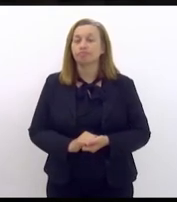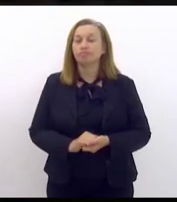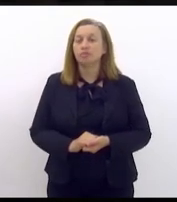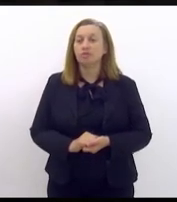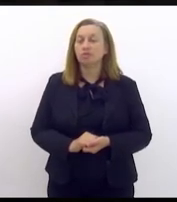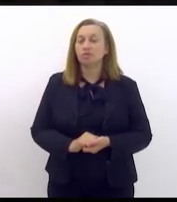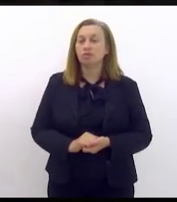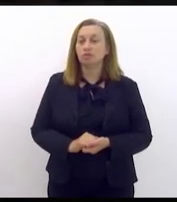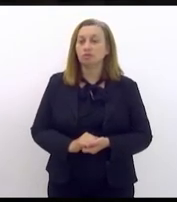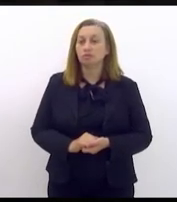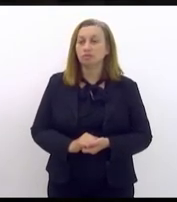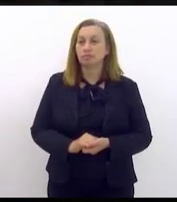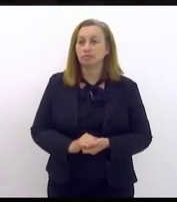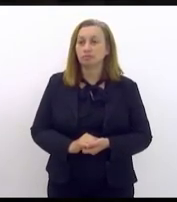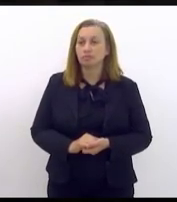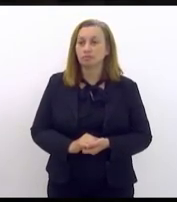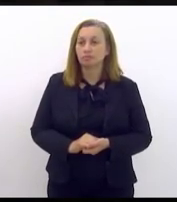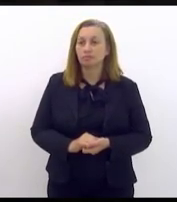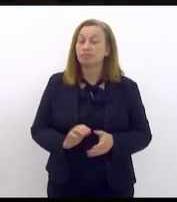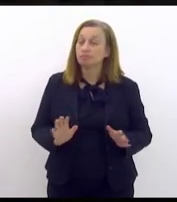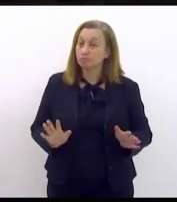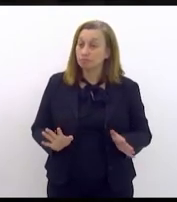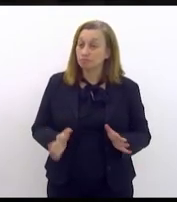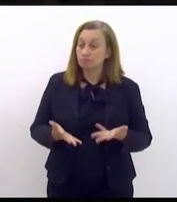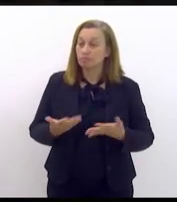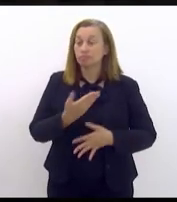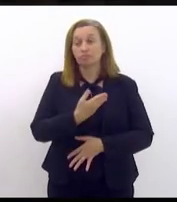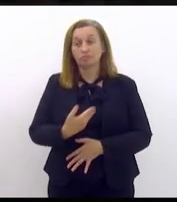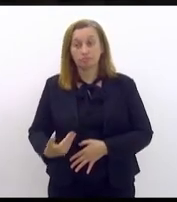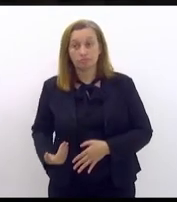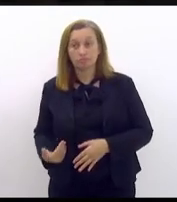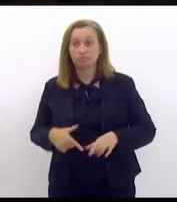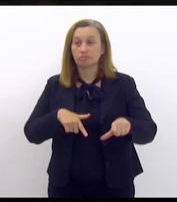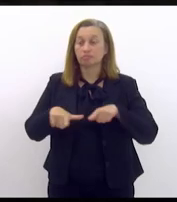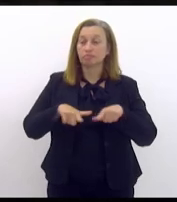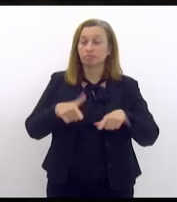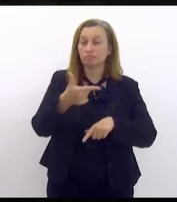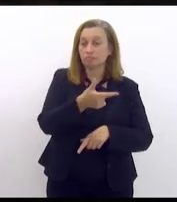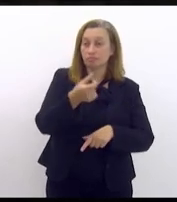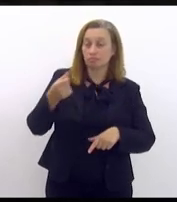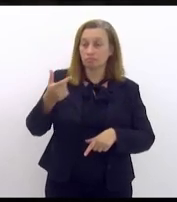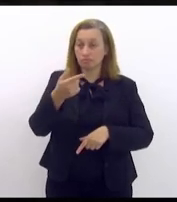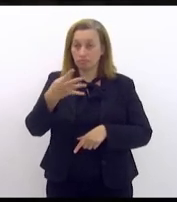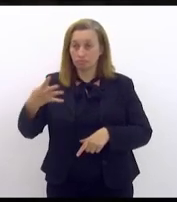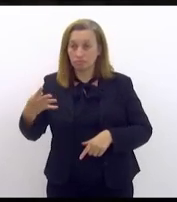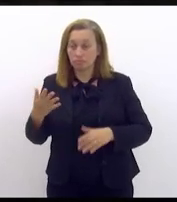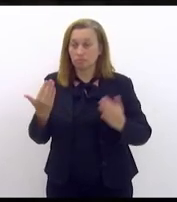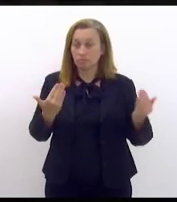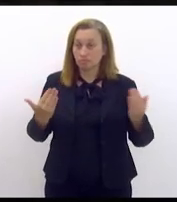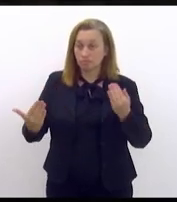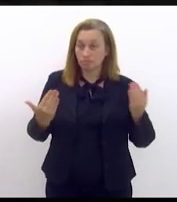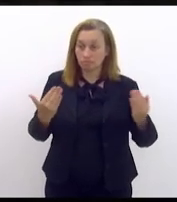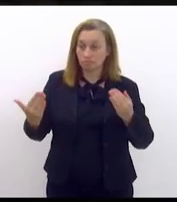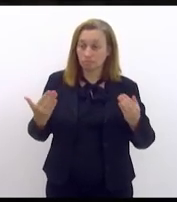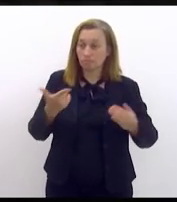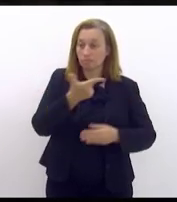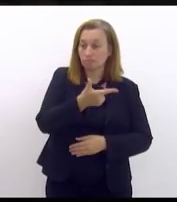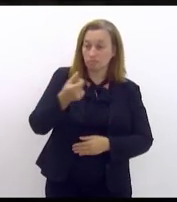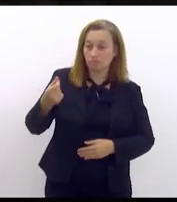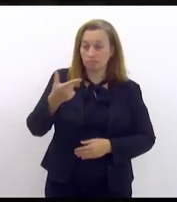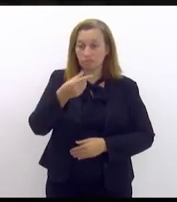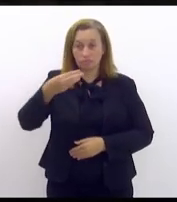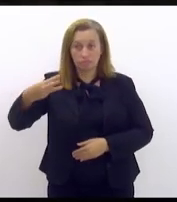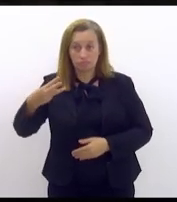função de empenho do governo para o exercício de 2024, comparativamente com o exercício de